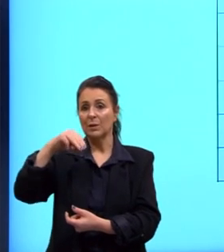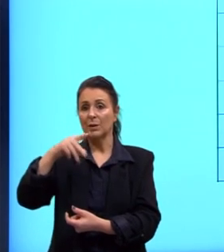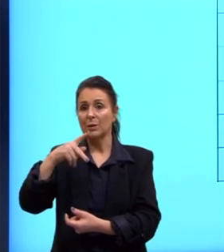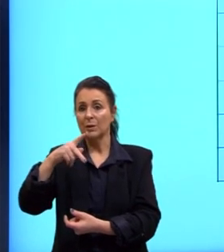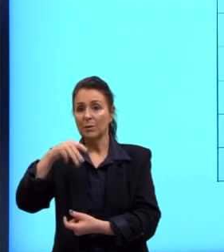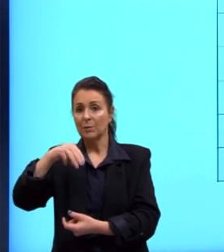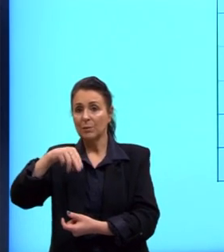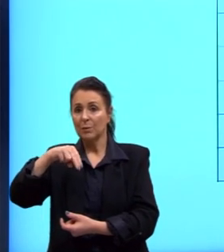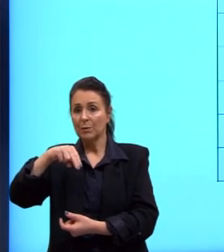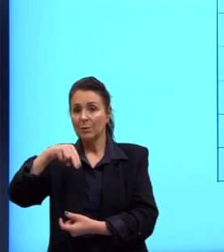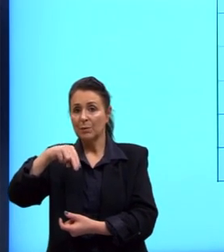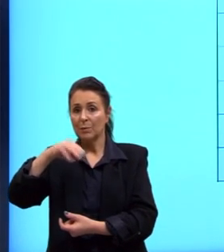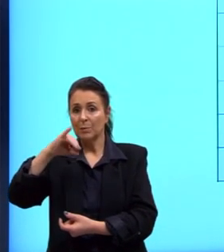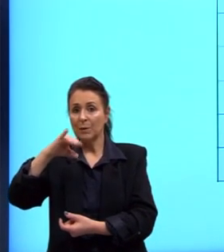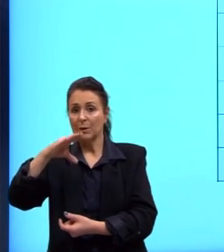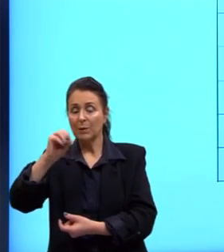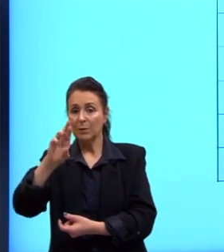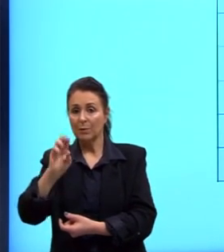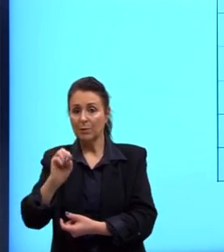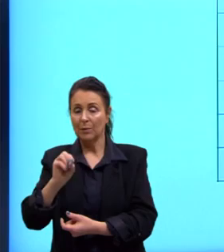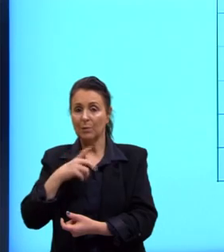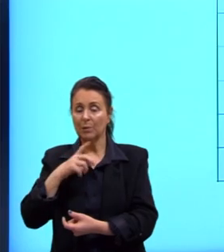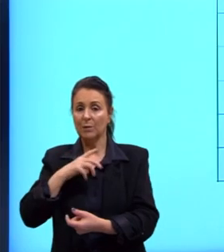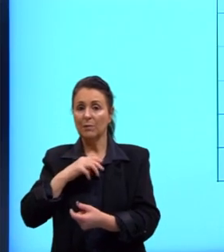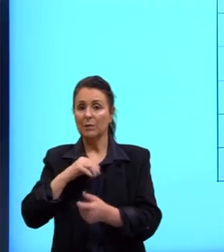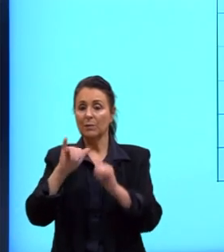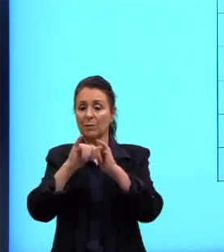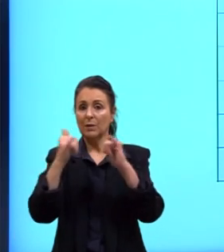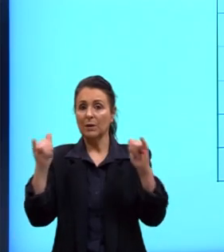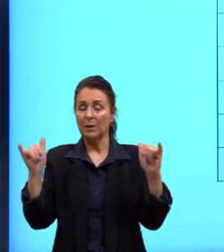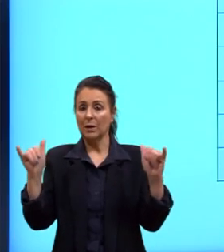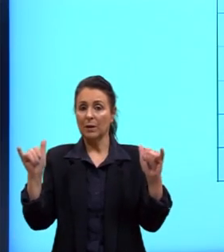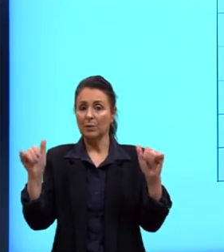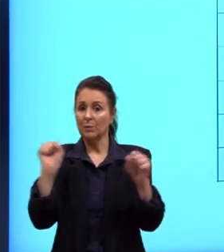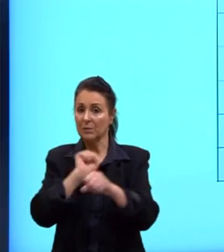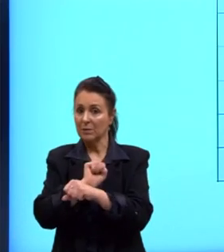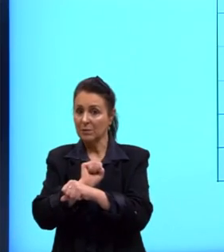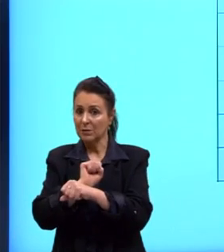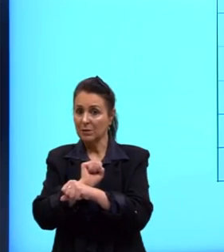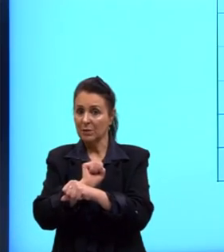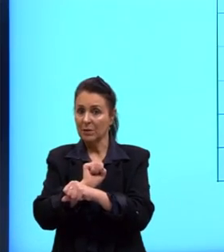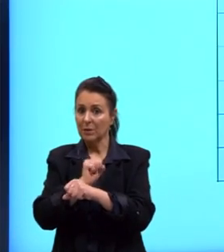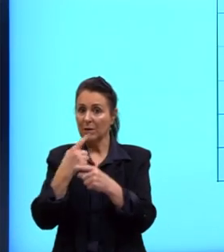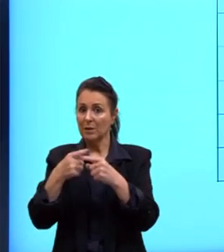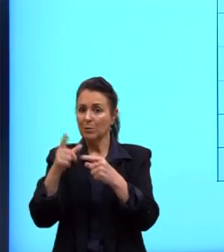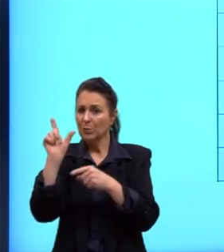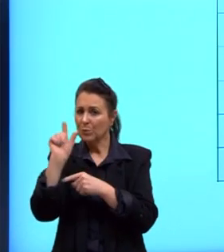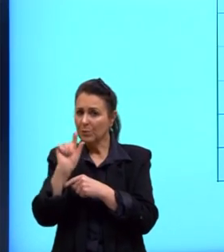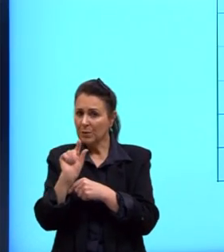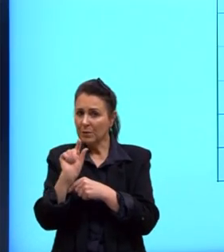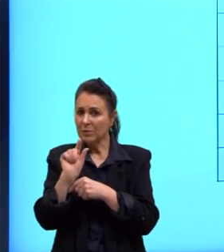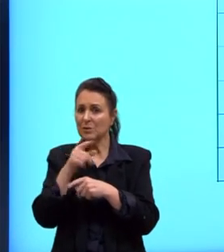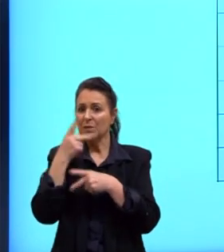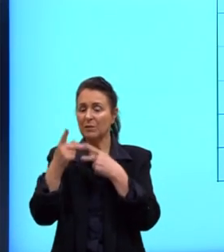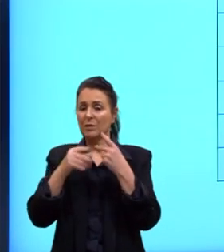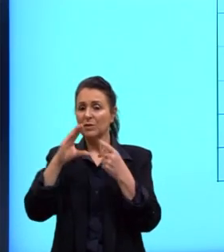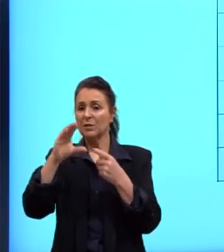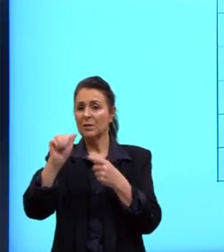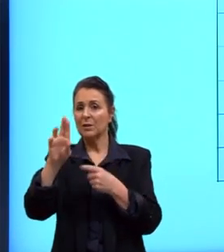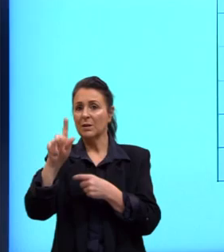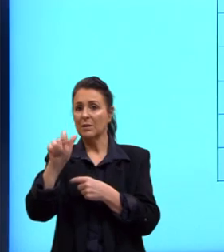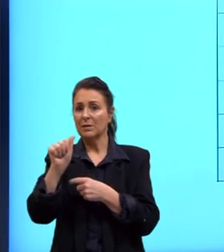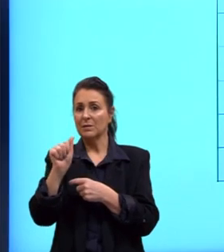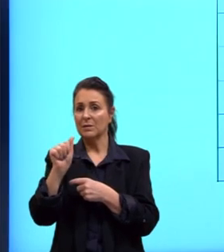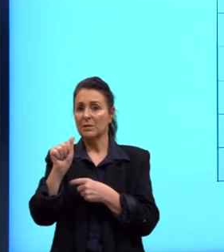eletricidade é mais comum principalmente em eletrostática né onde as coisas são muito pequenas a gente tá fazendo de cargas né